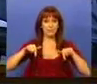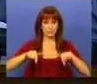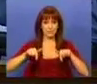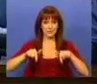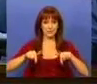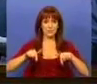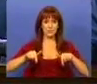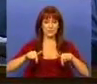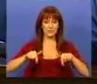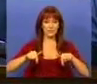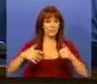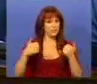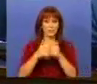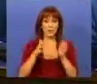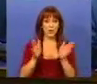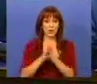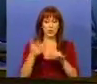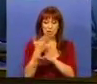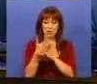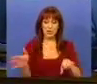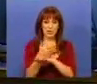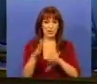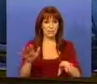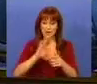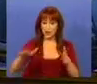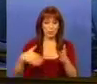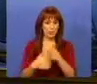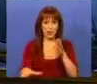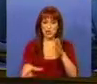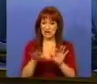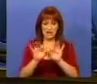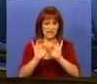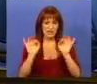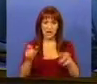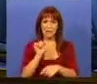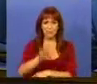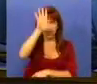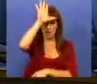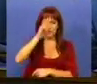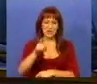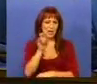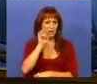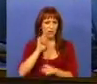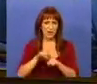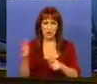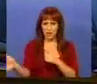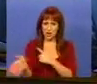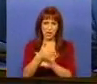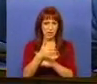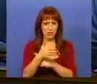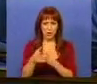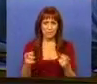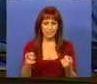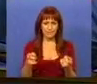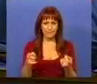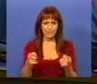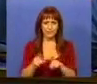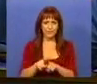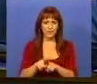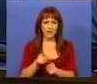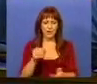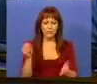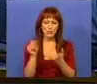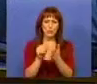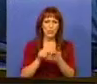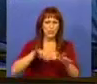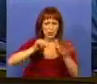bancada tudo nos separa de uma proposta de lei como esta do Governo sobre a defesa nacional, que